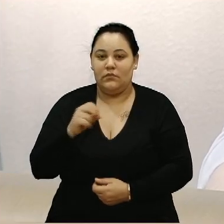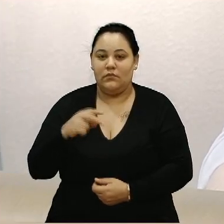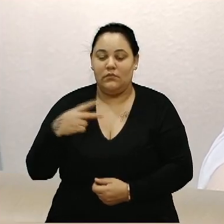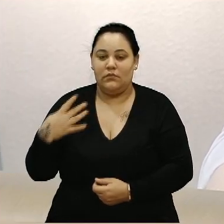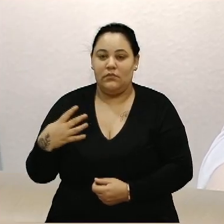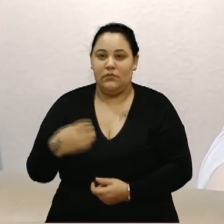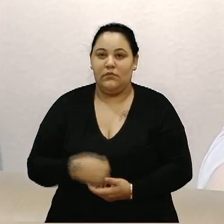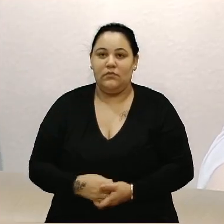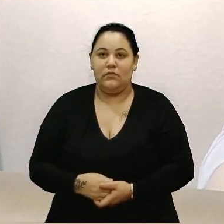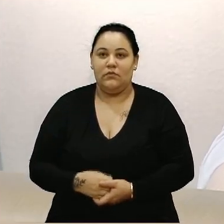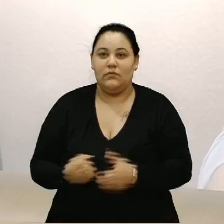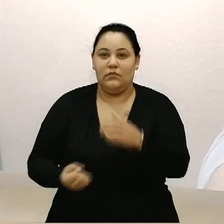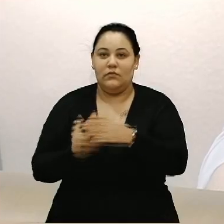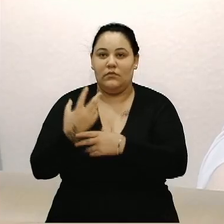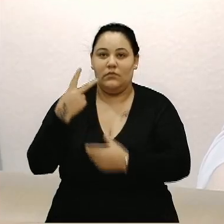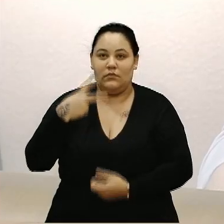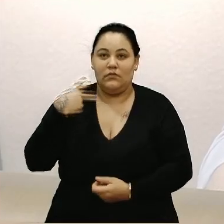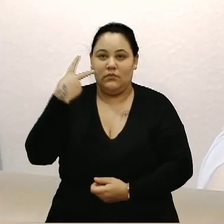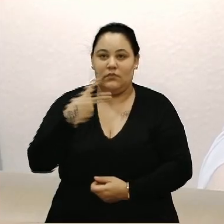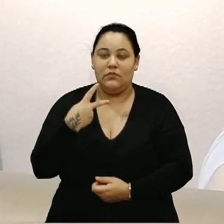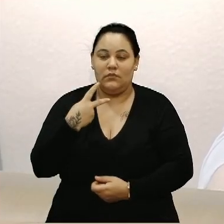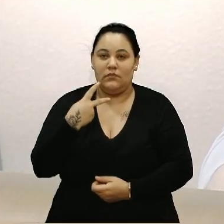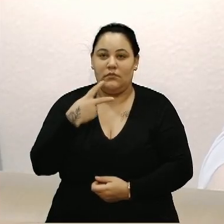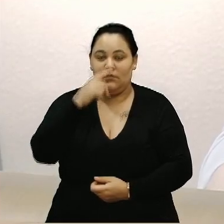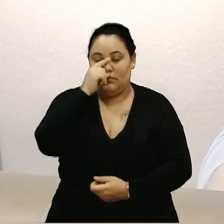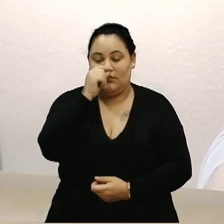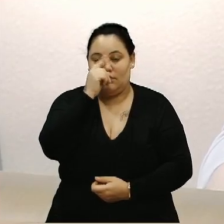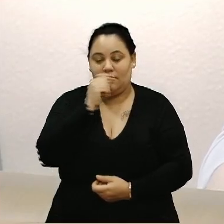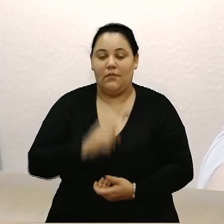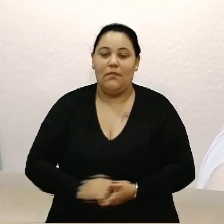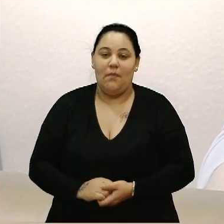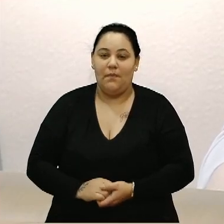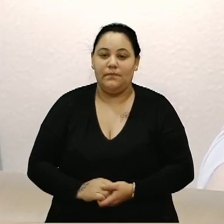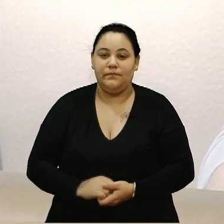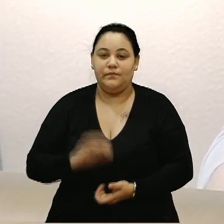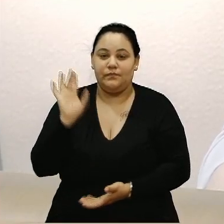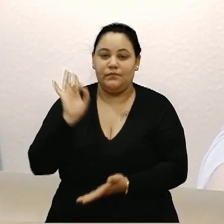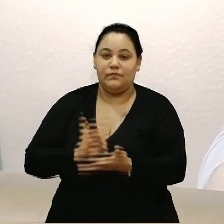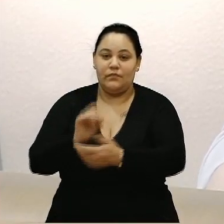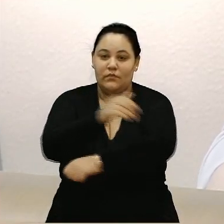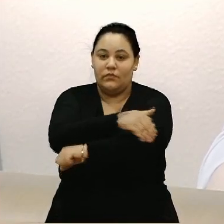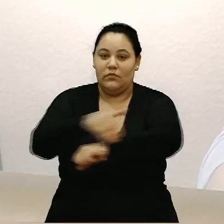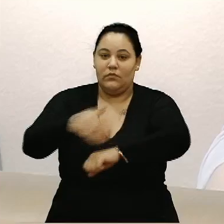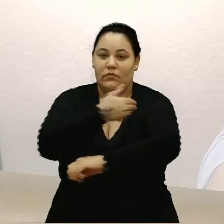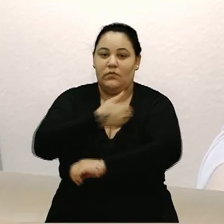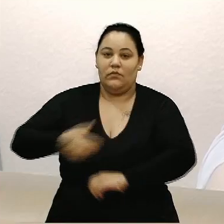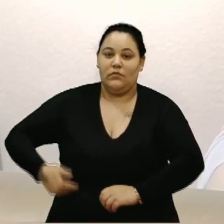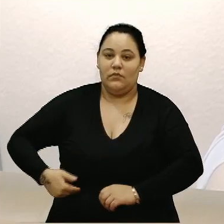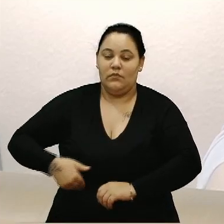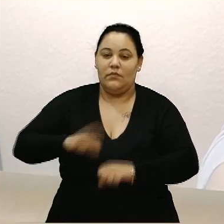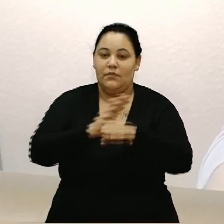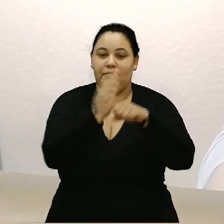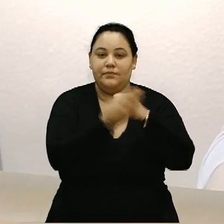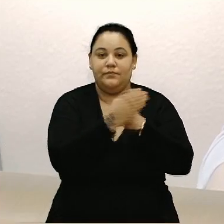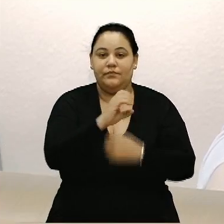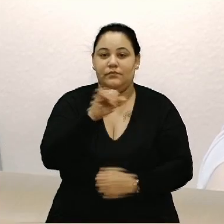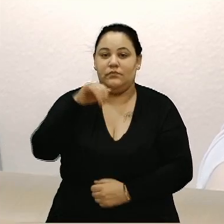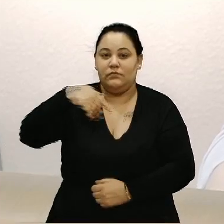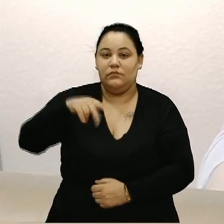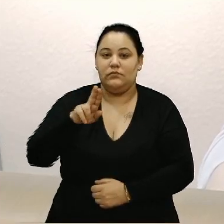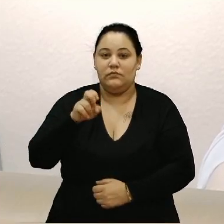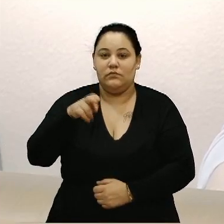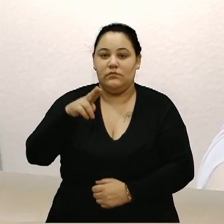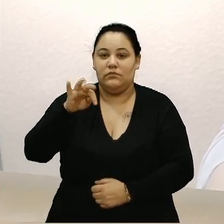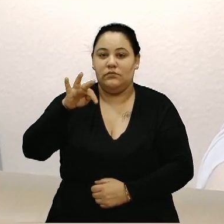147/2024, de autoria do vereador Sandro Luiz Fantinel, que denomina Via Pública Municipal do bairro Cinquentenário com o nome da